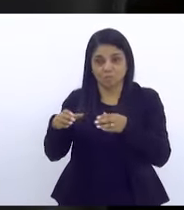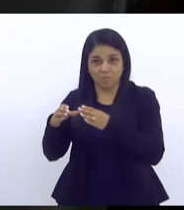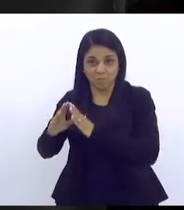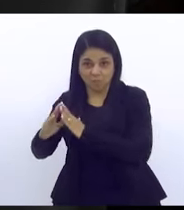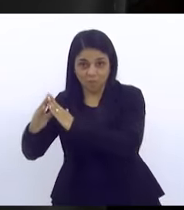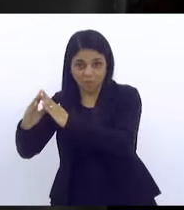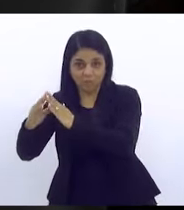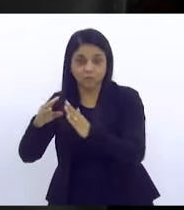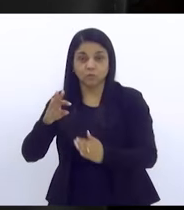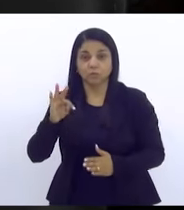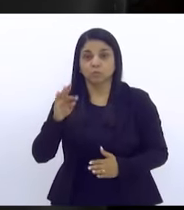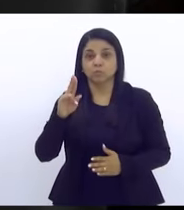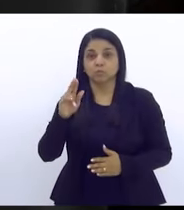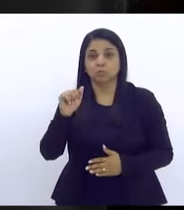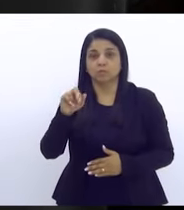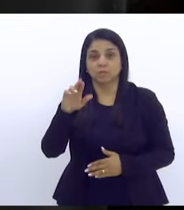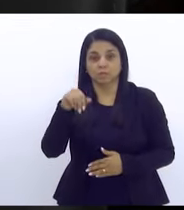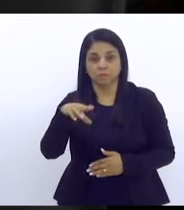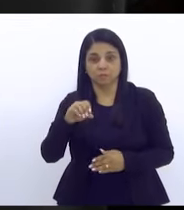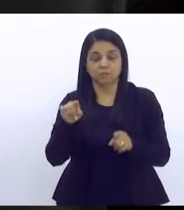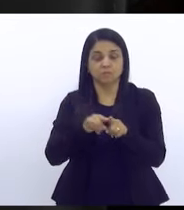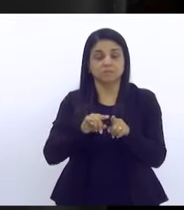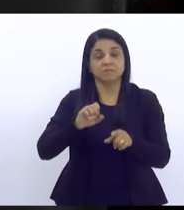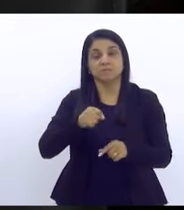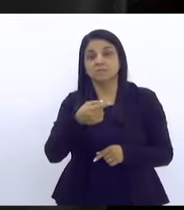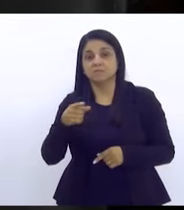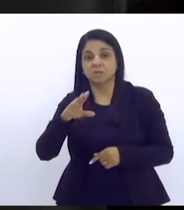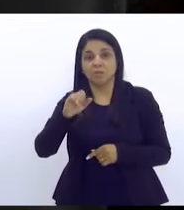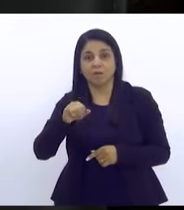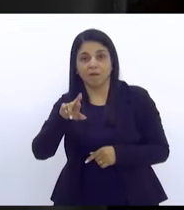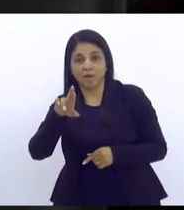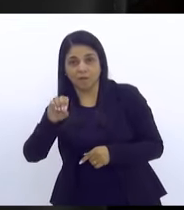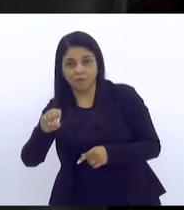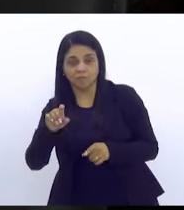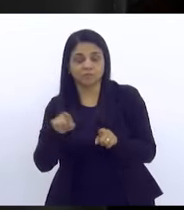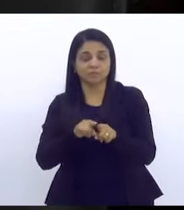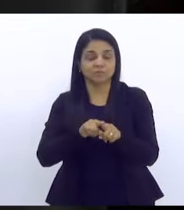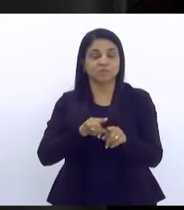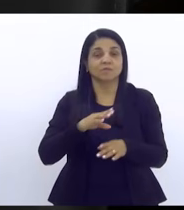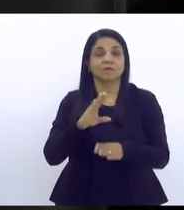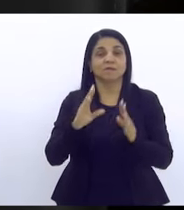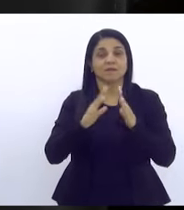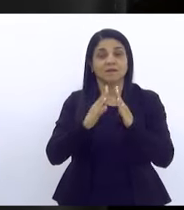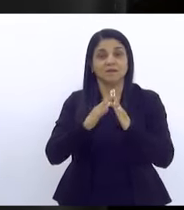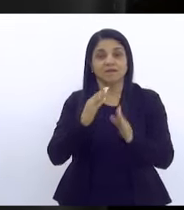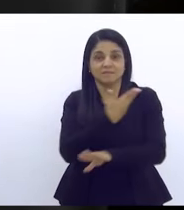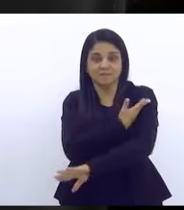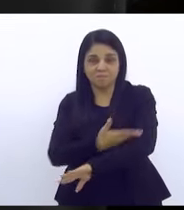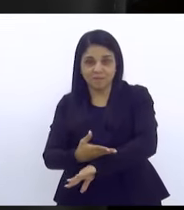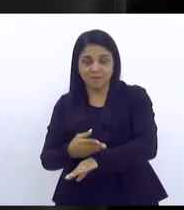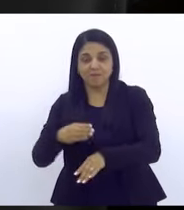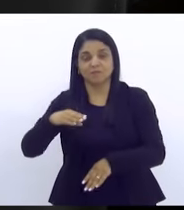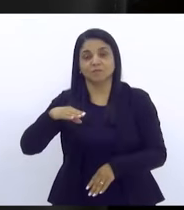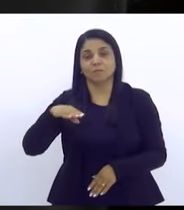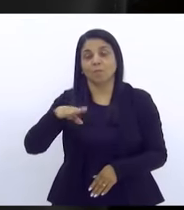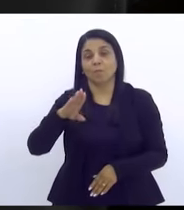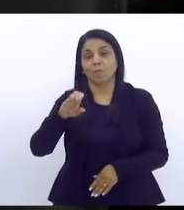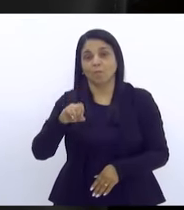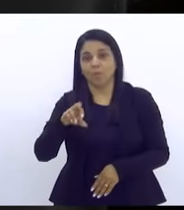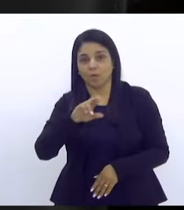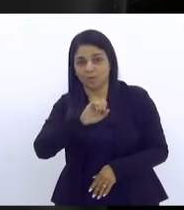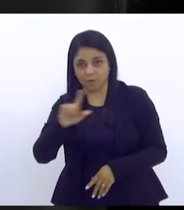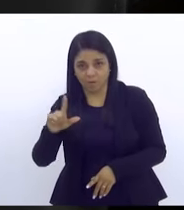Carlos, Ladeiras do Tabajaras, Casa Branca no Borel. O